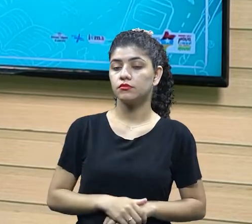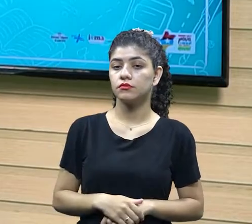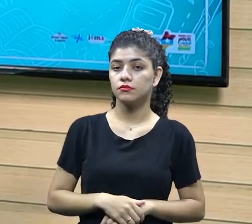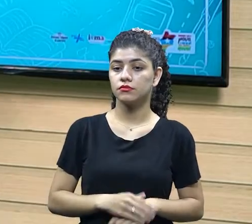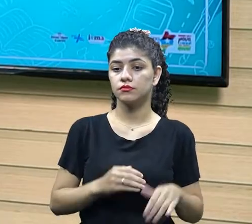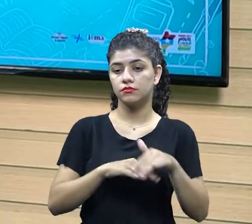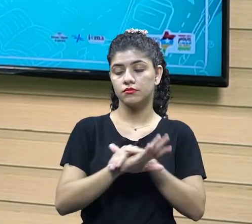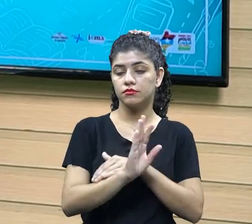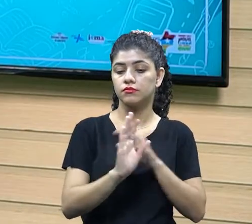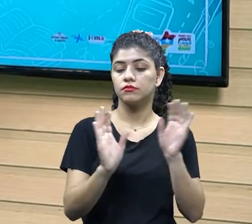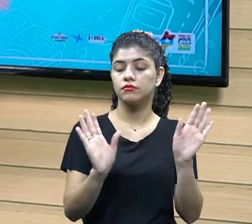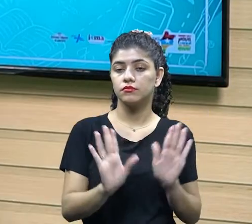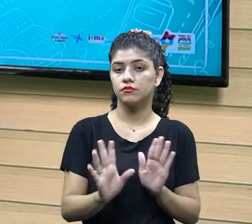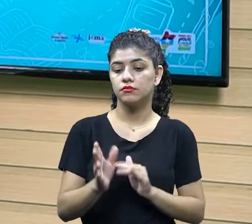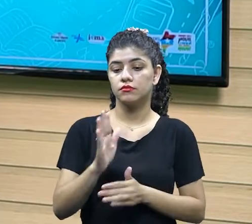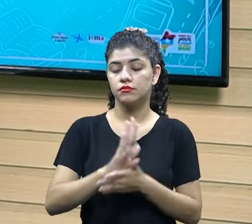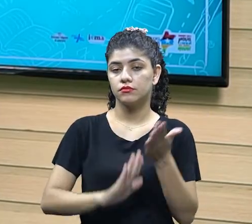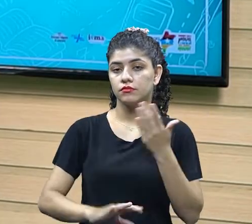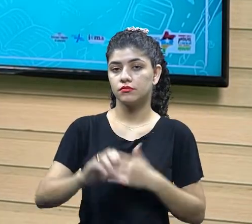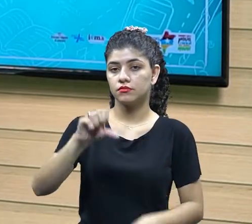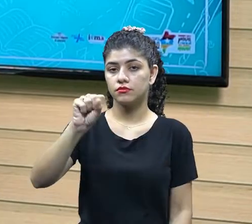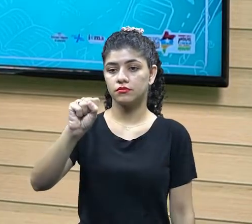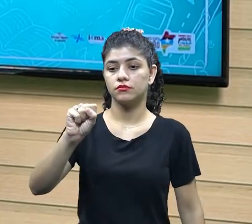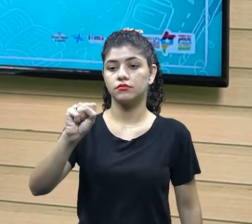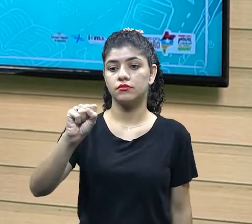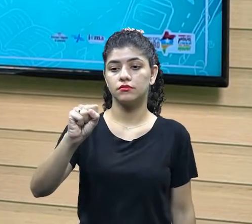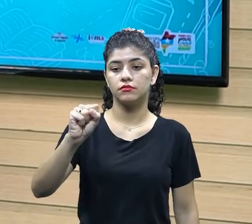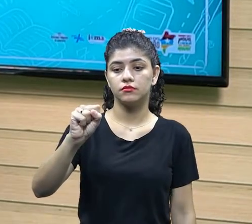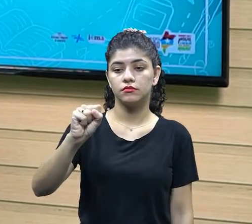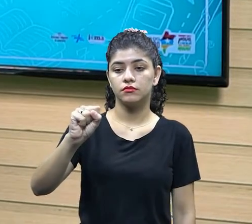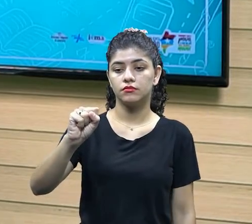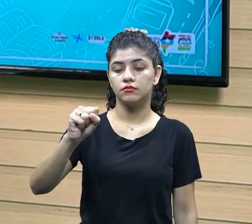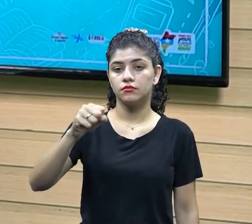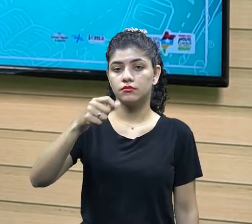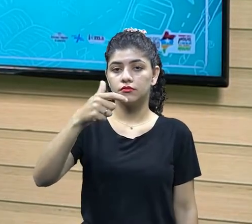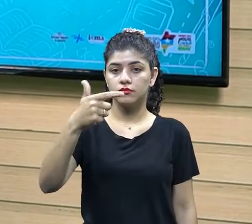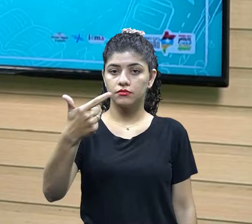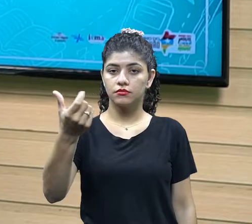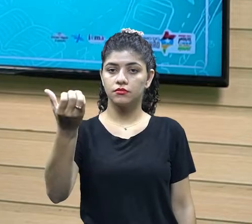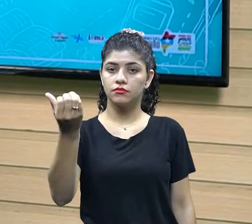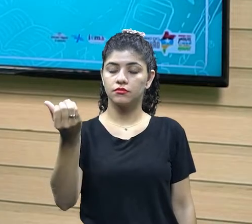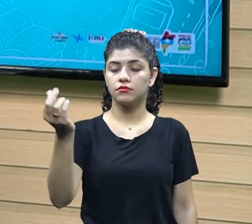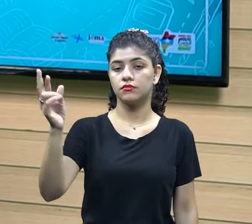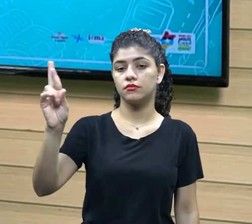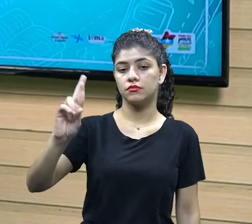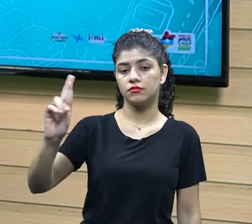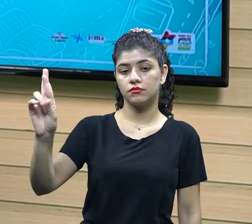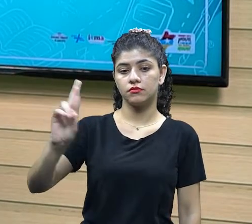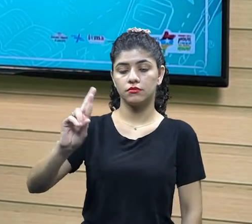pelo valor que sobrou para a viagem, né? Não sobrou R$